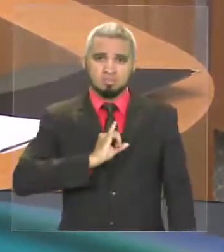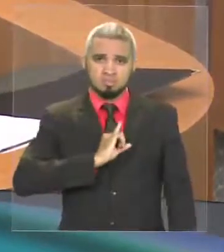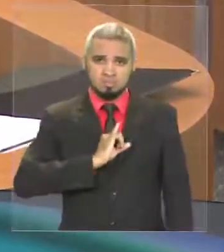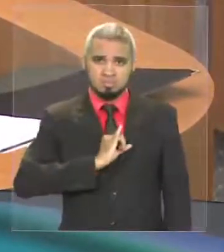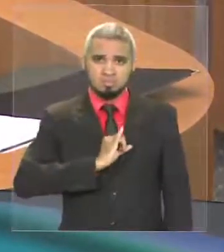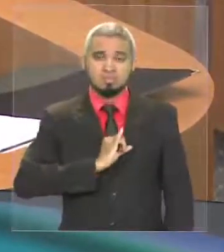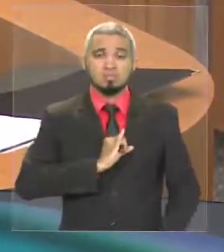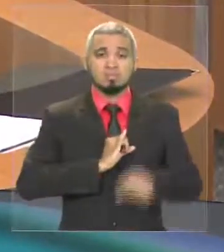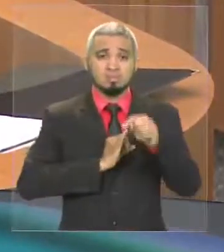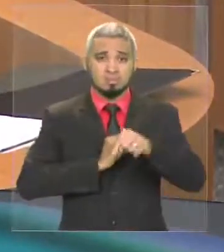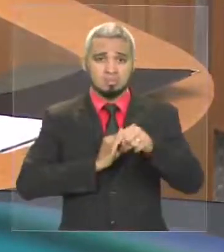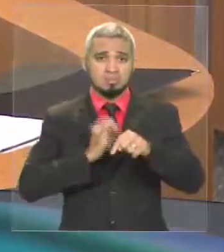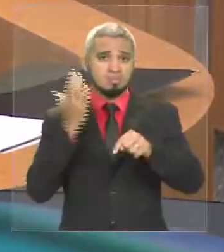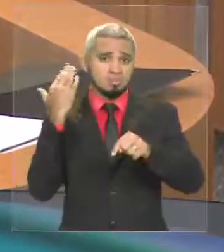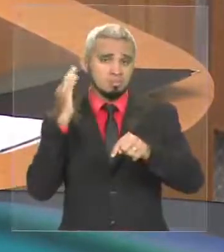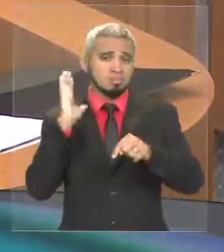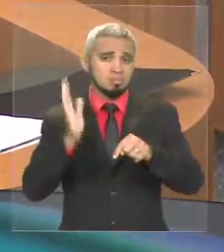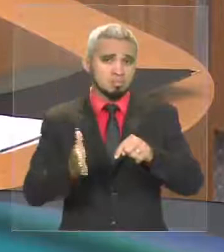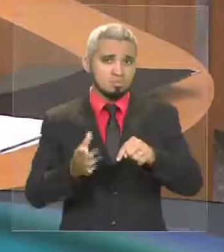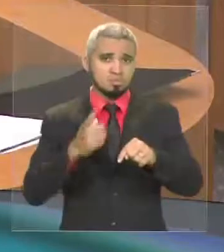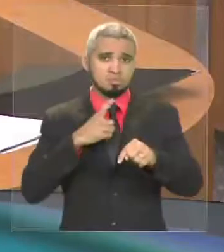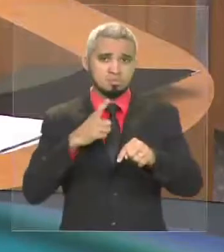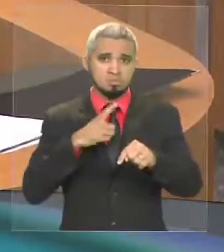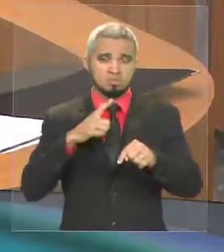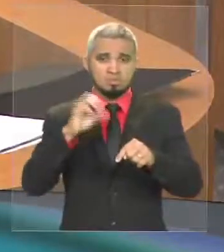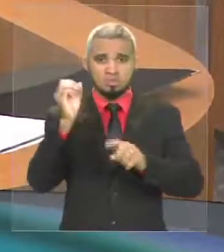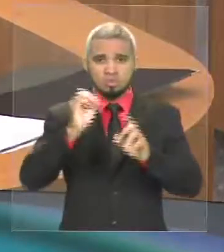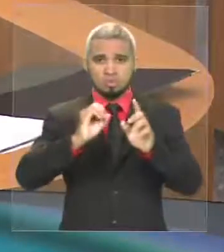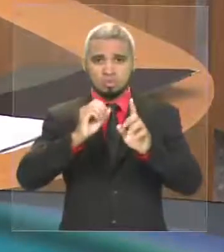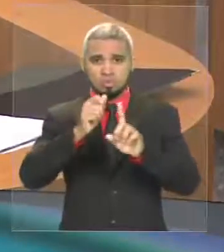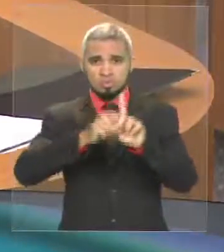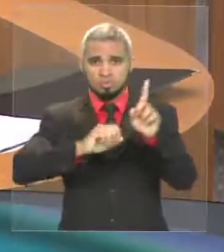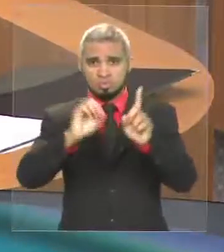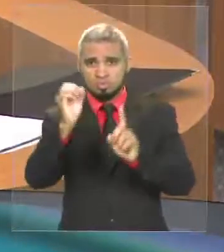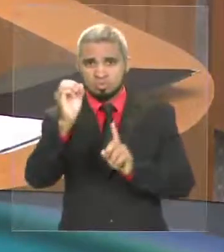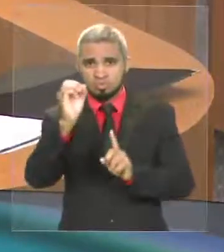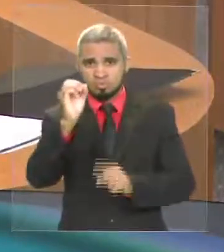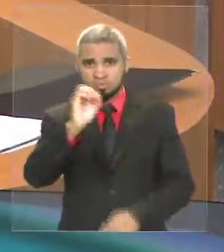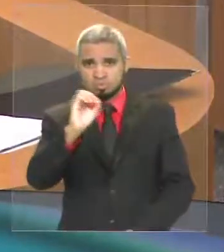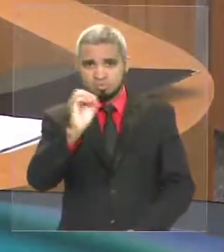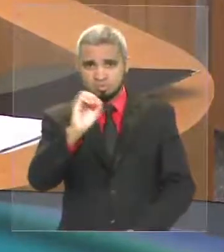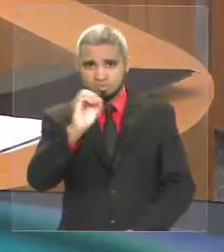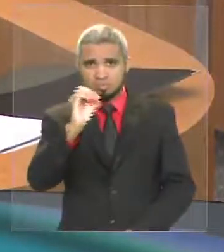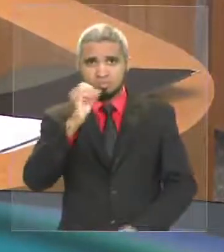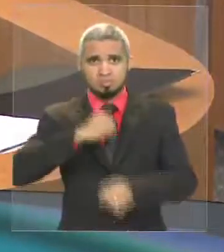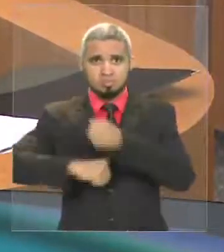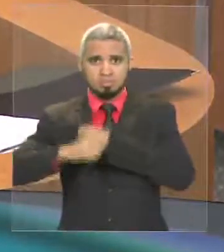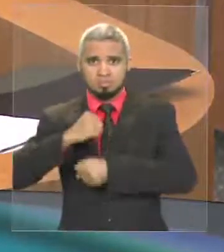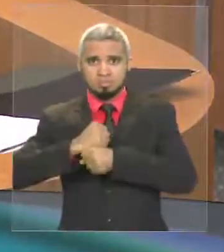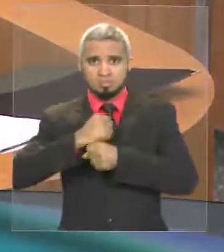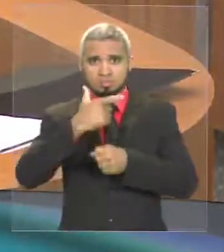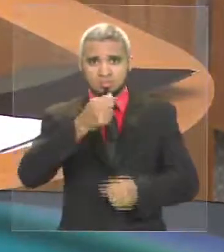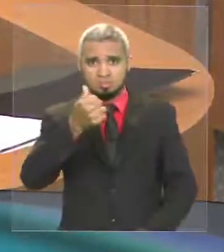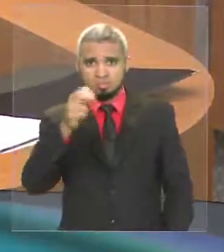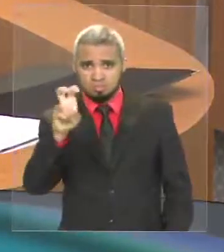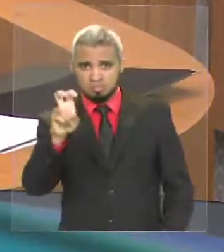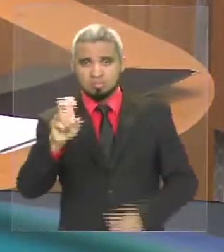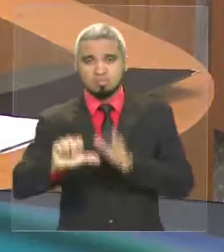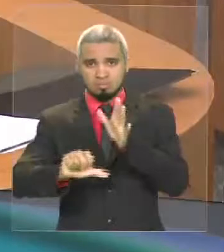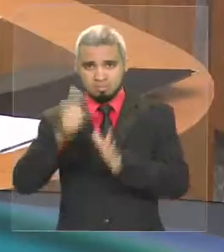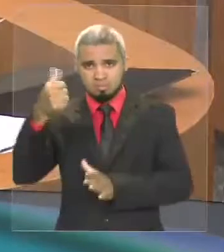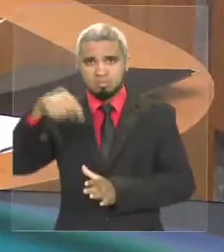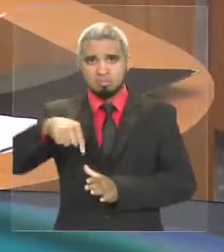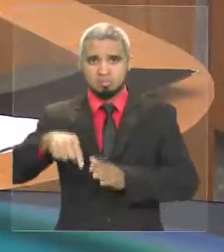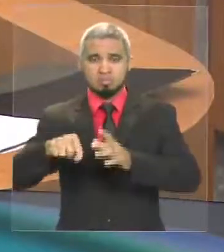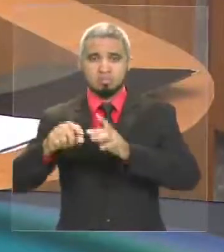estado do Maranhão. Em outubro de 2015 fomos contemplados com a 1ª reunião do Parlamento